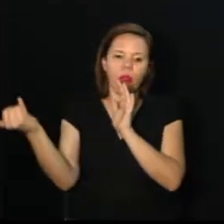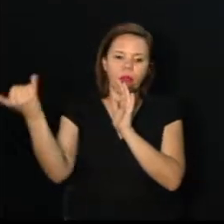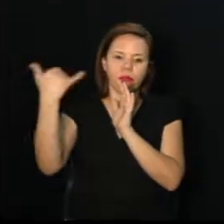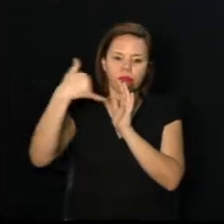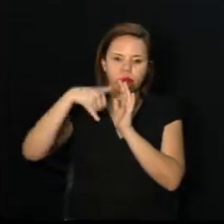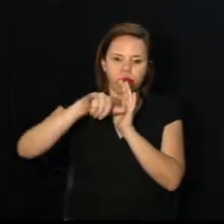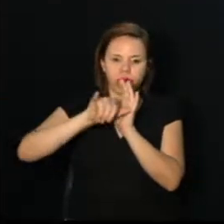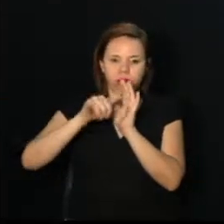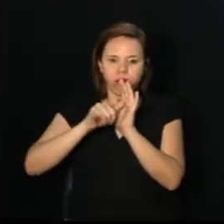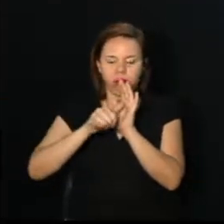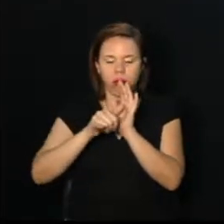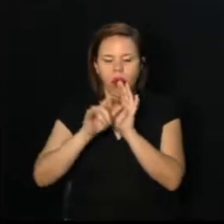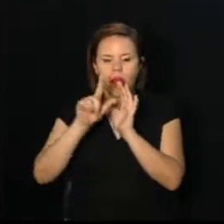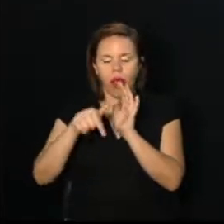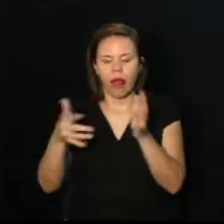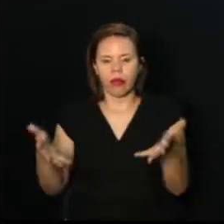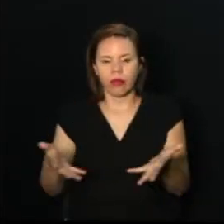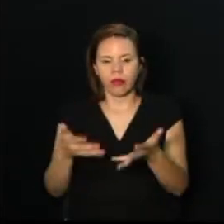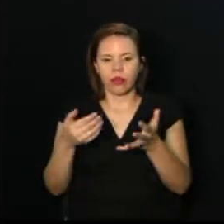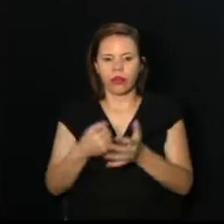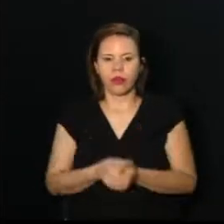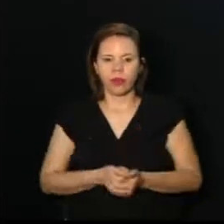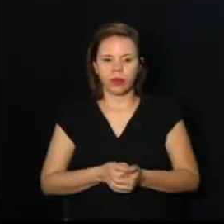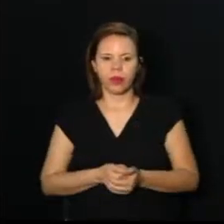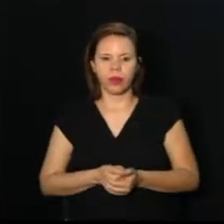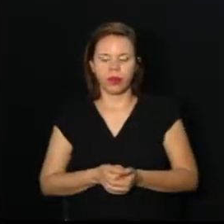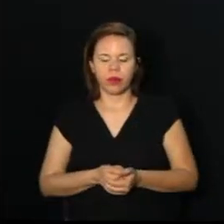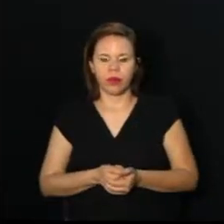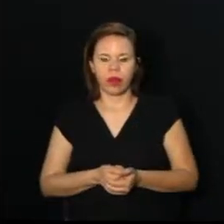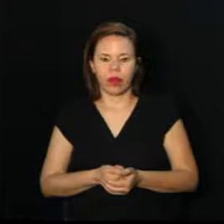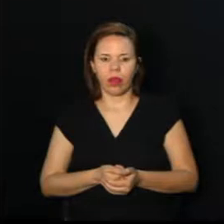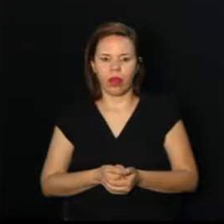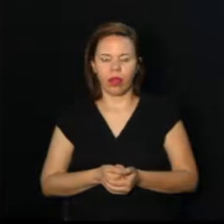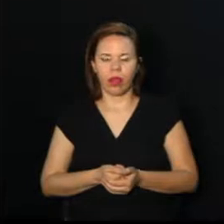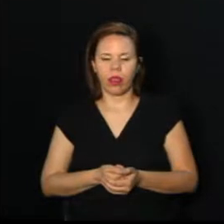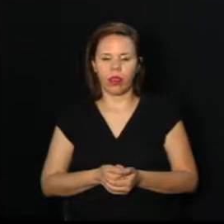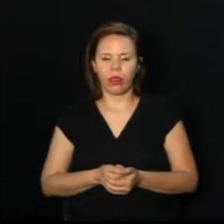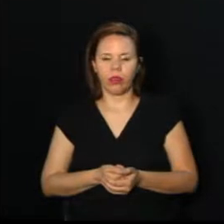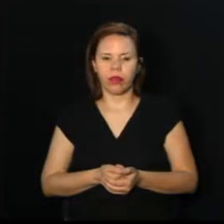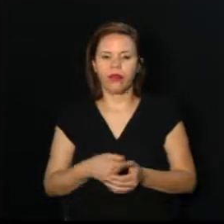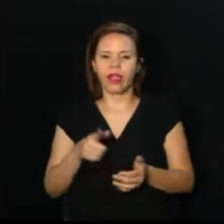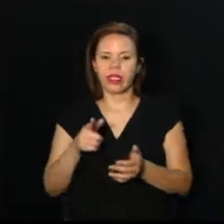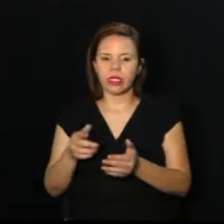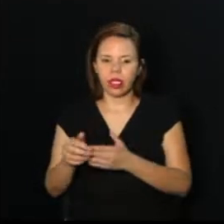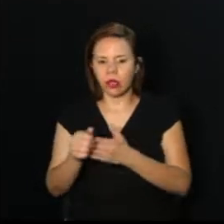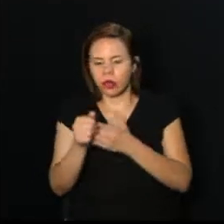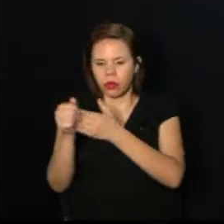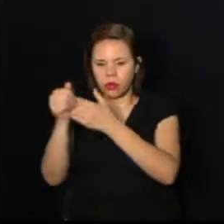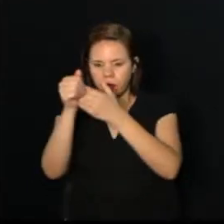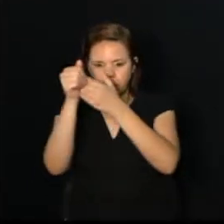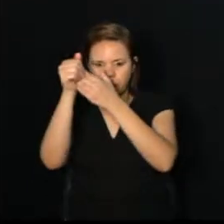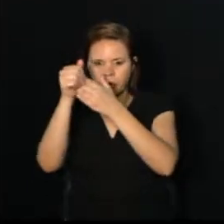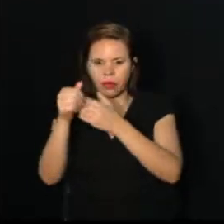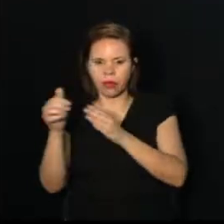Esse estímulo elétrico, ele vai ser conduzido